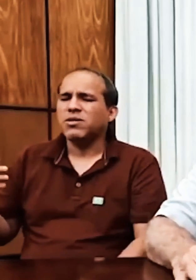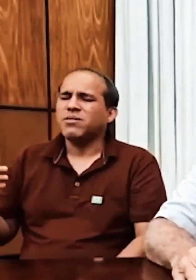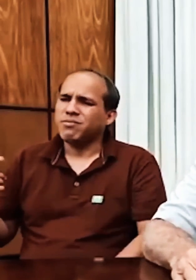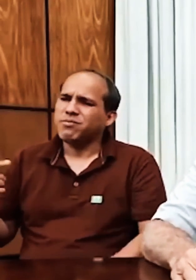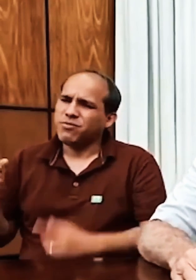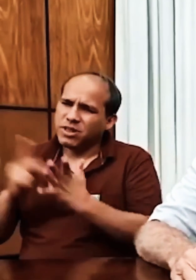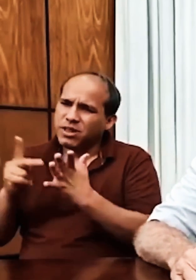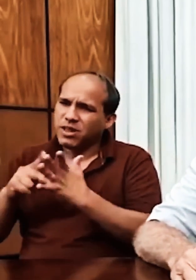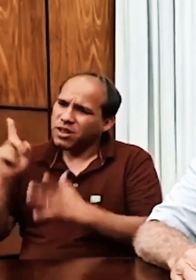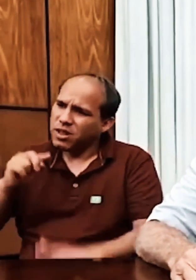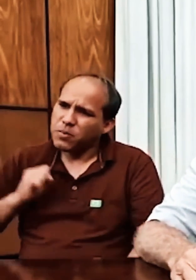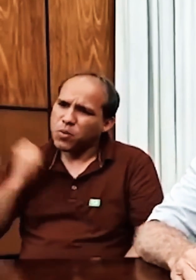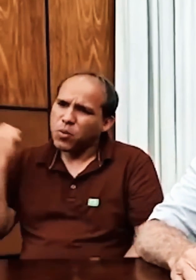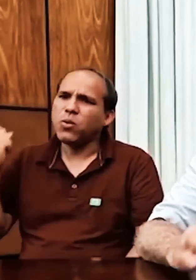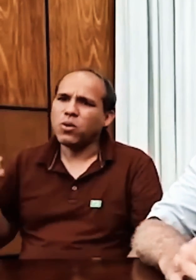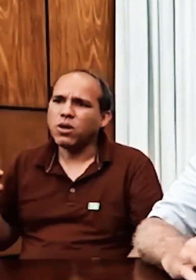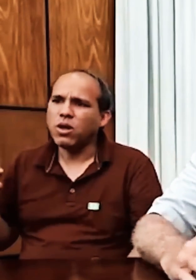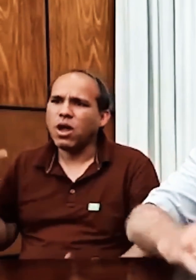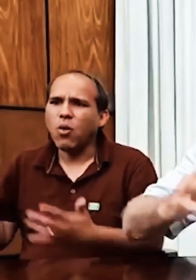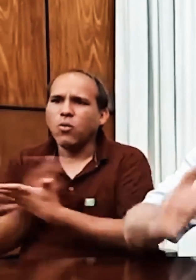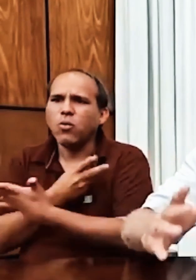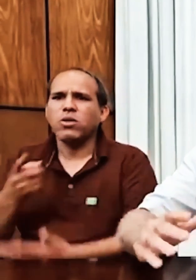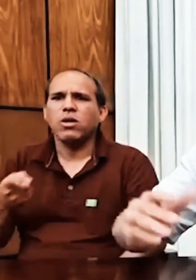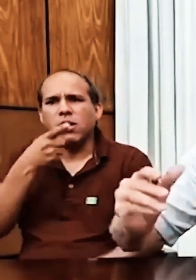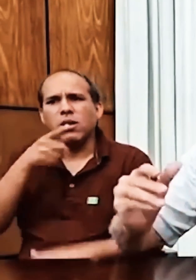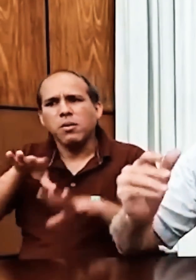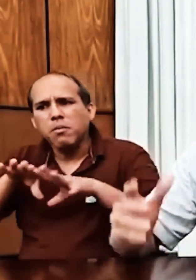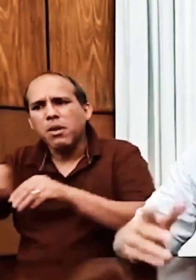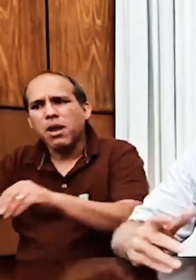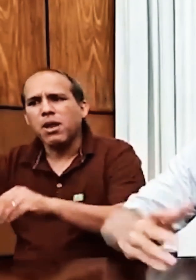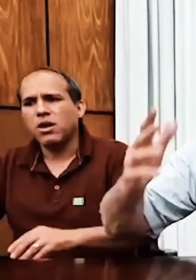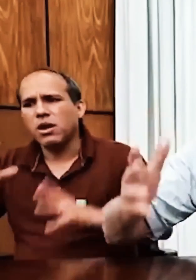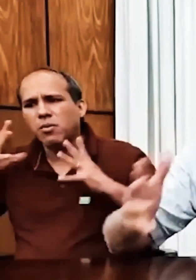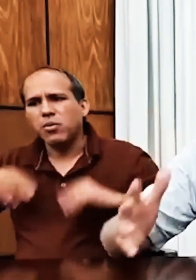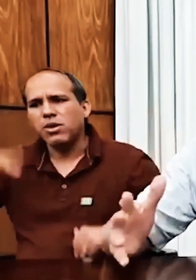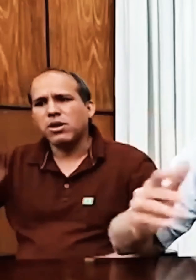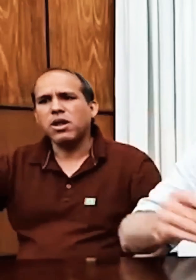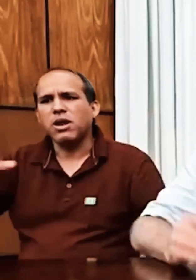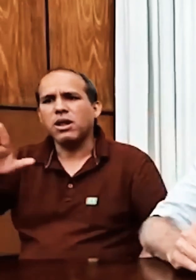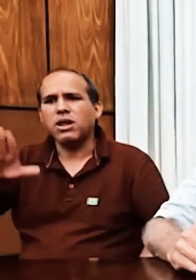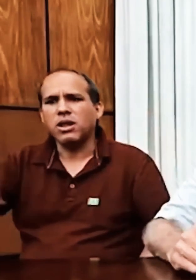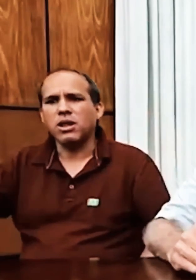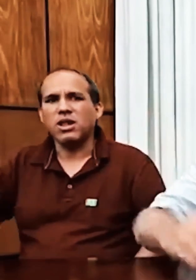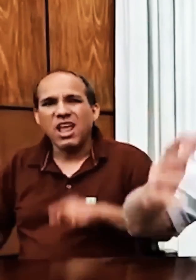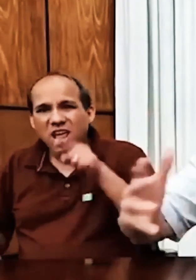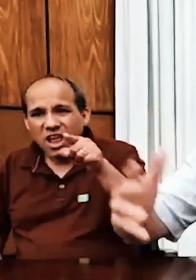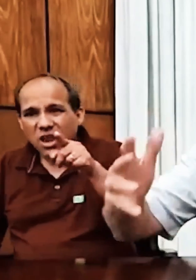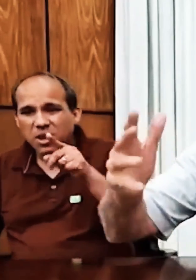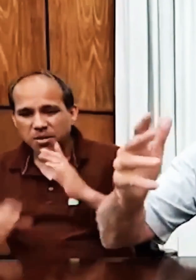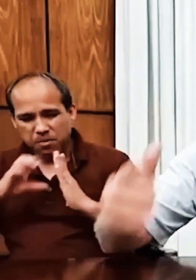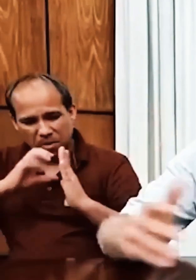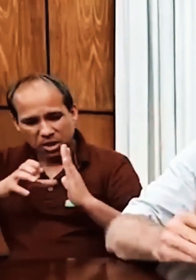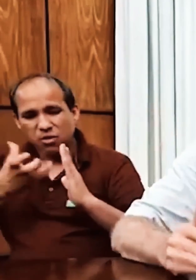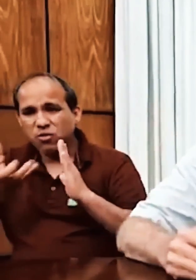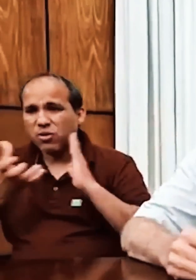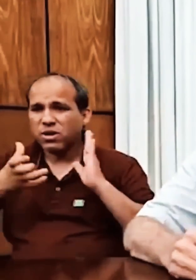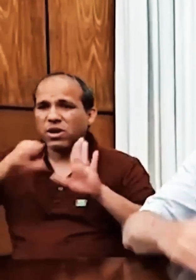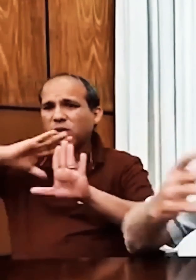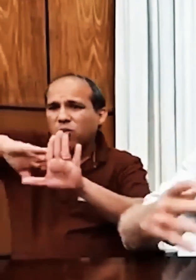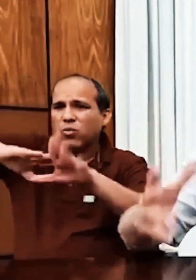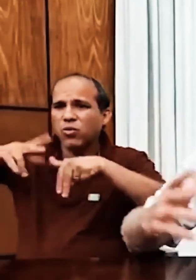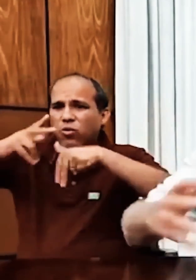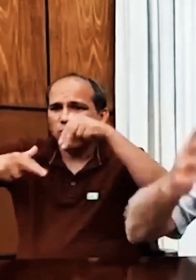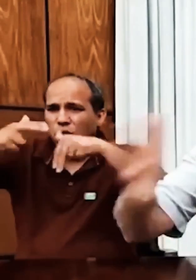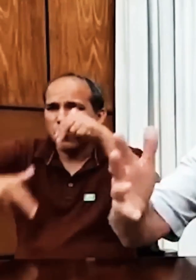que aconteceu. Mexendo com a inocência das nossas crianças. Logo esse partido que quer a ideologia de gênero,